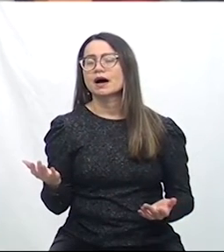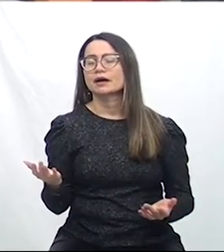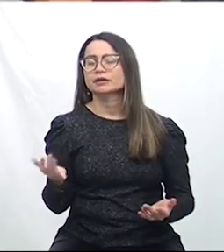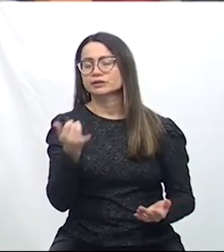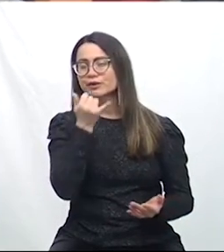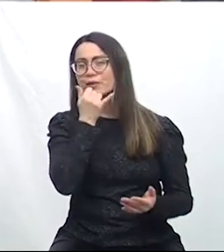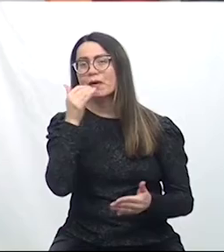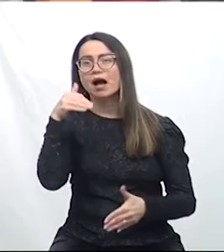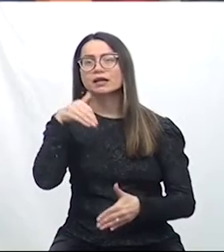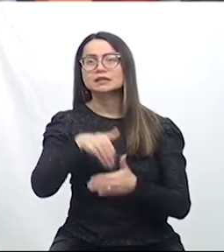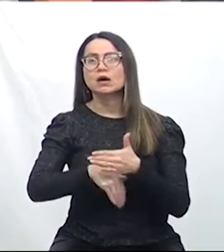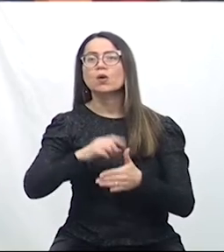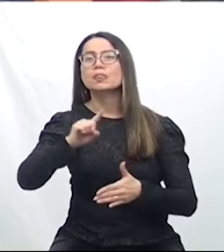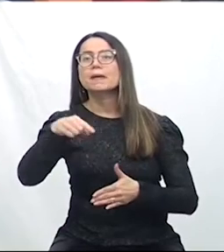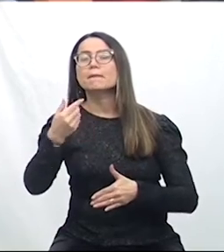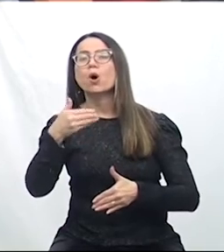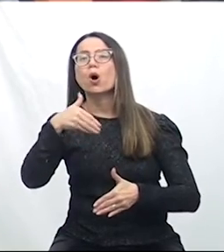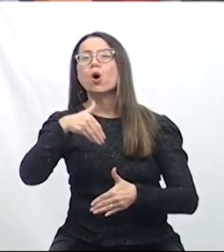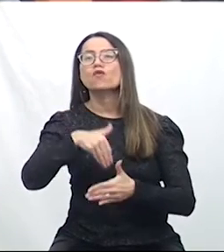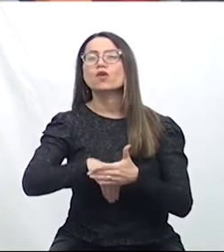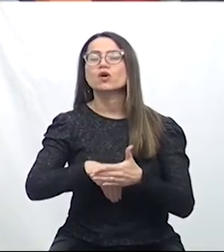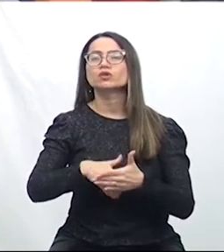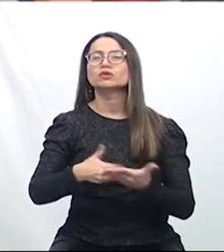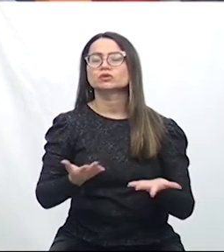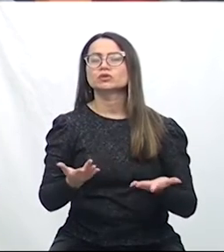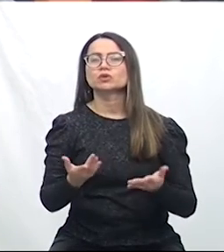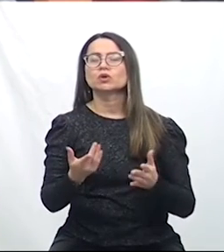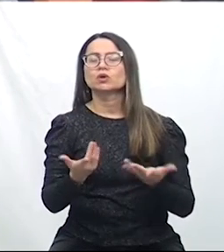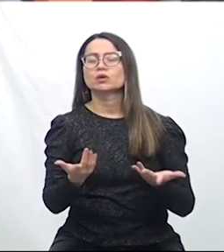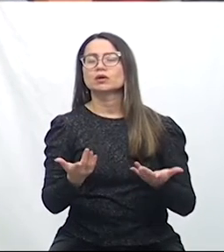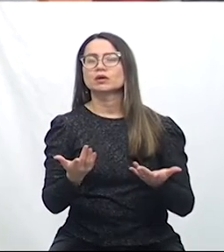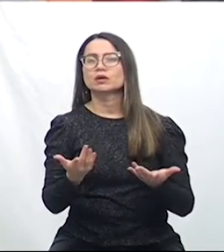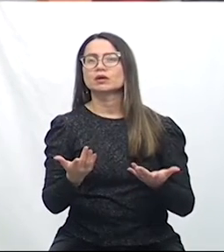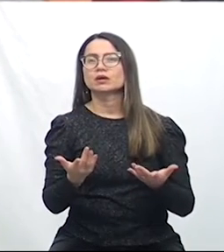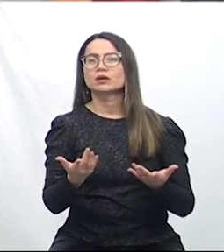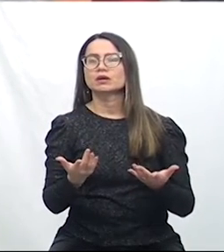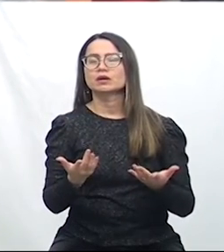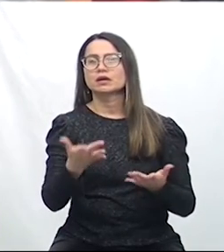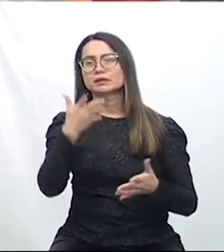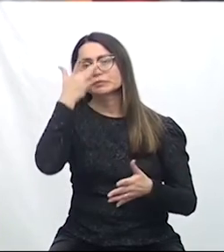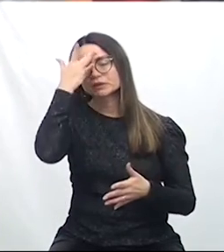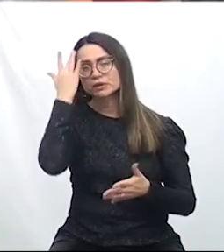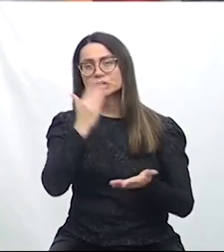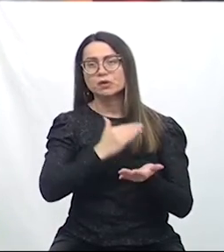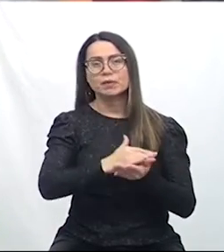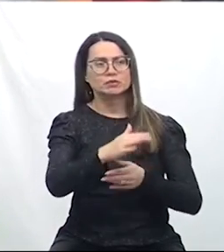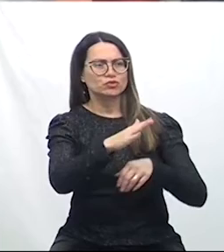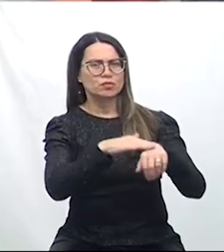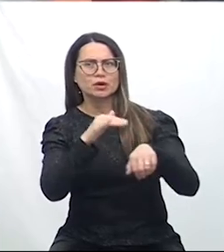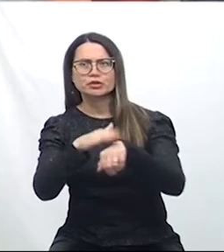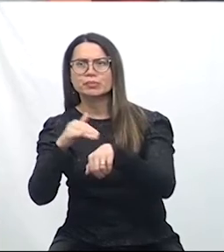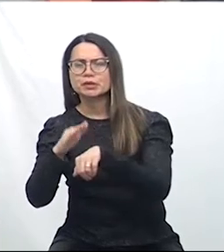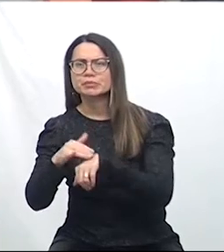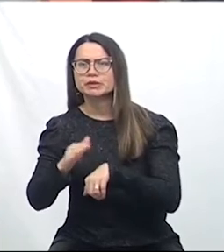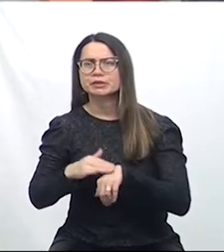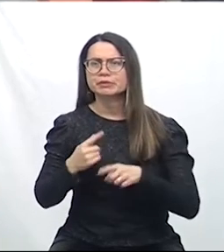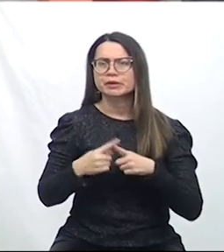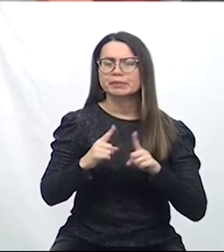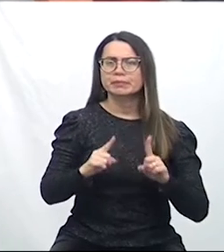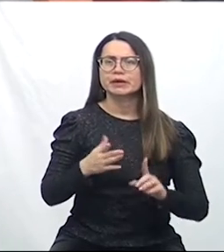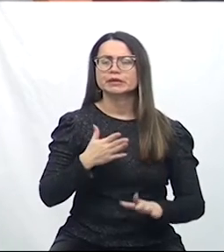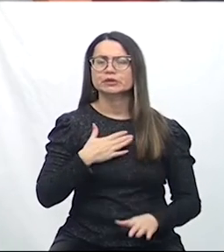Depois da eleição, o PIX volta novamente, né? E todo mundo passa a correr atrás dele, né? Mas o meu assunto